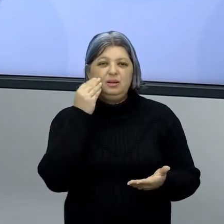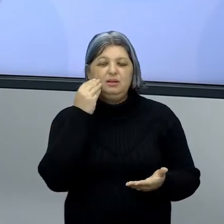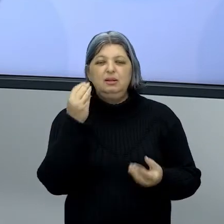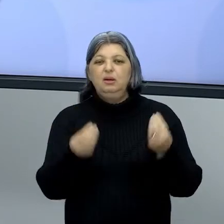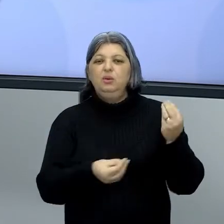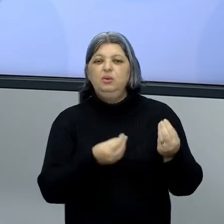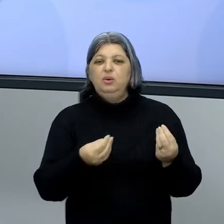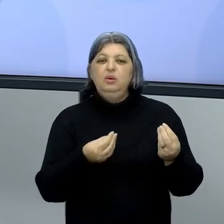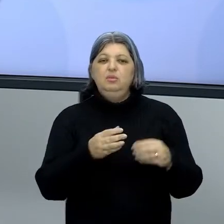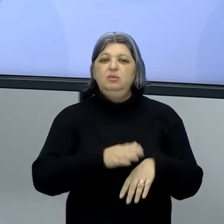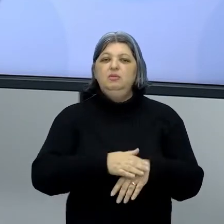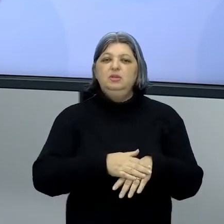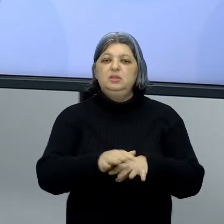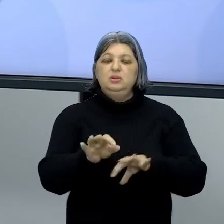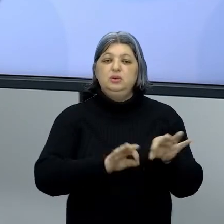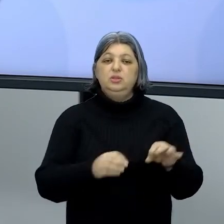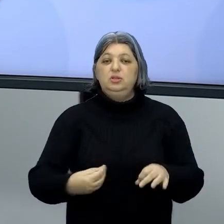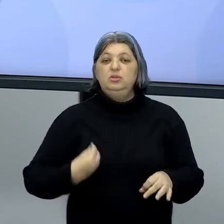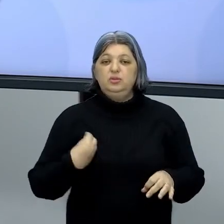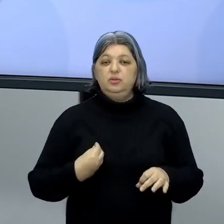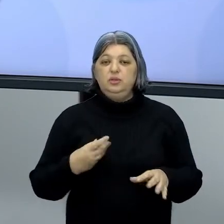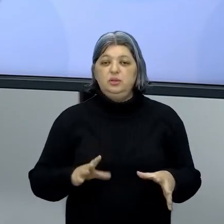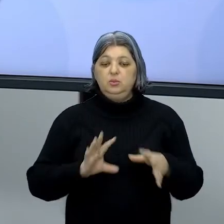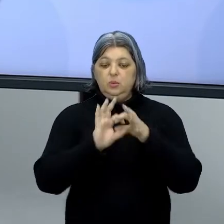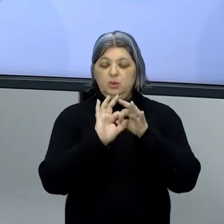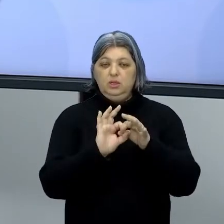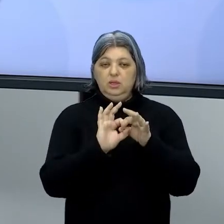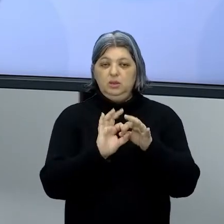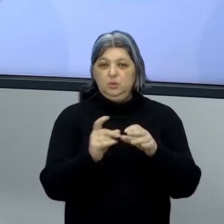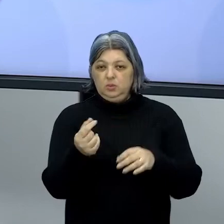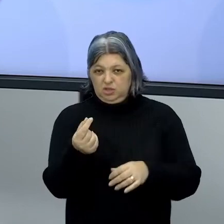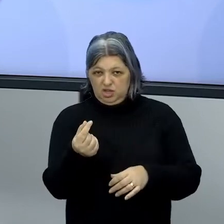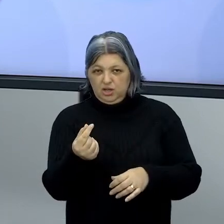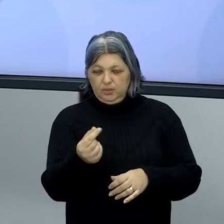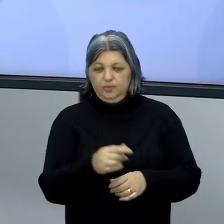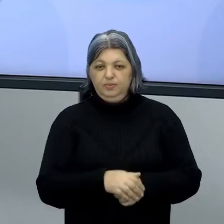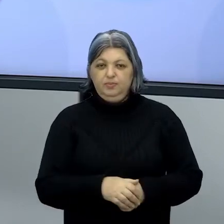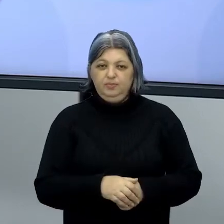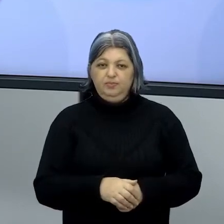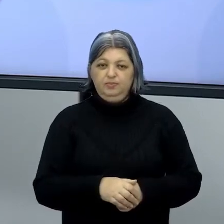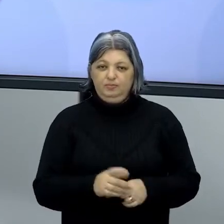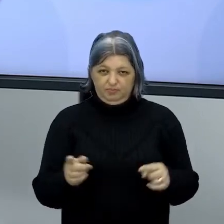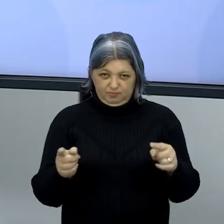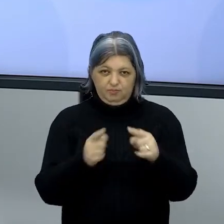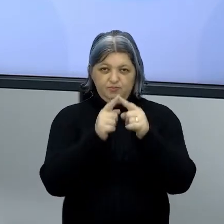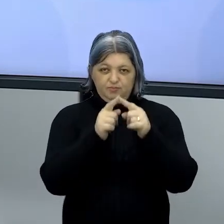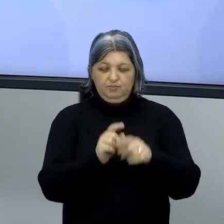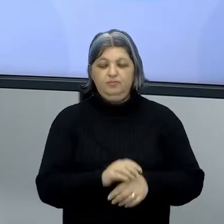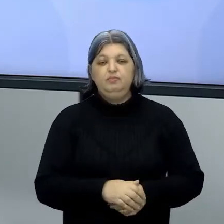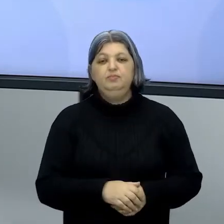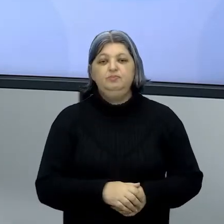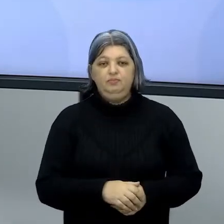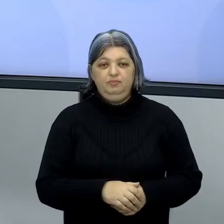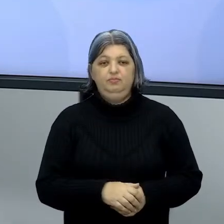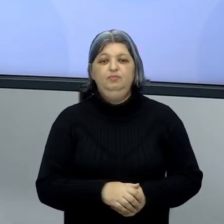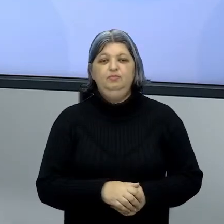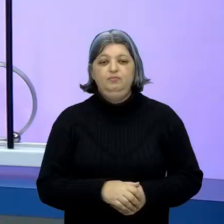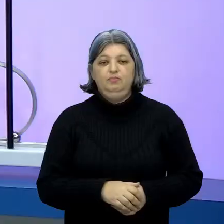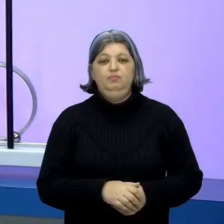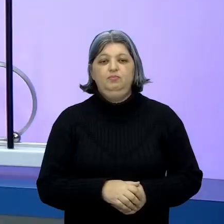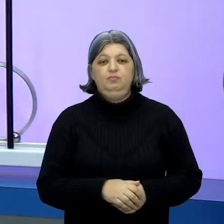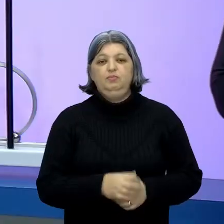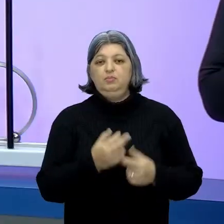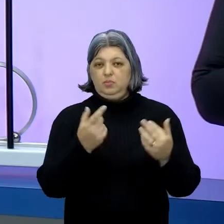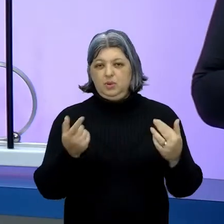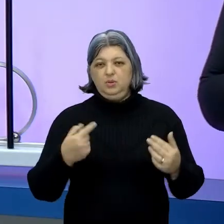gente concretizar esse projeto de vida com os valores. Vamos ver se vai dar certo esse link aí. Muito bacana, Proilana. Uma coisa